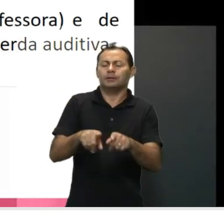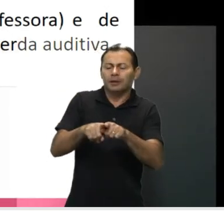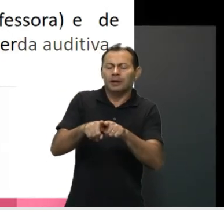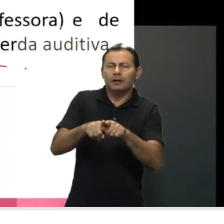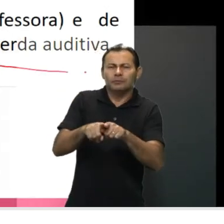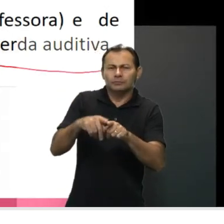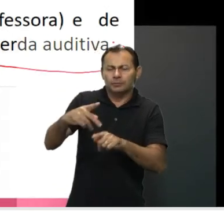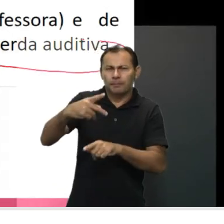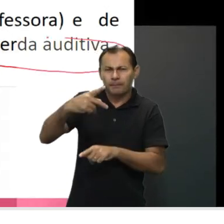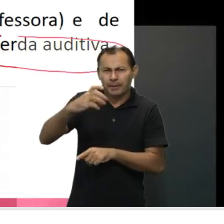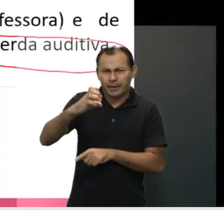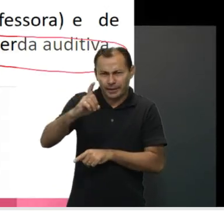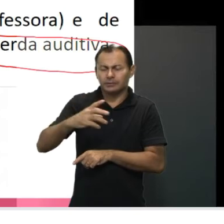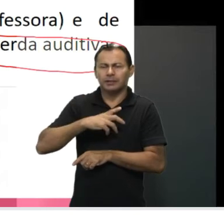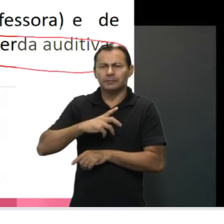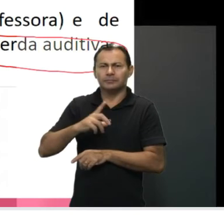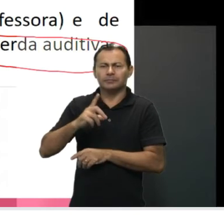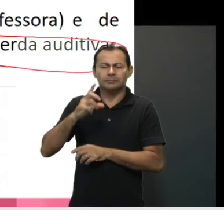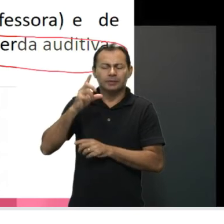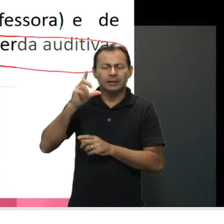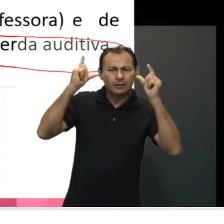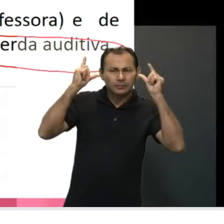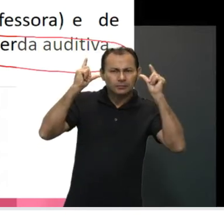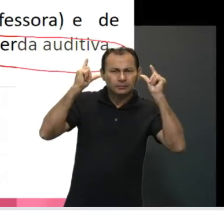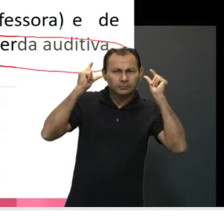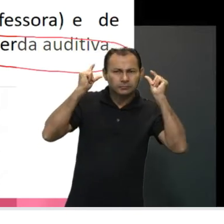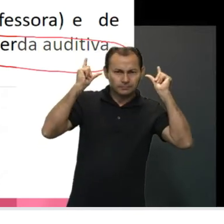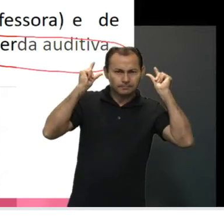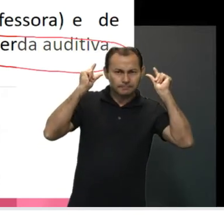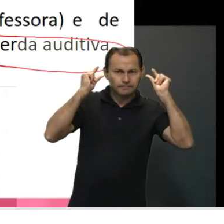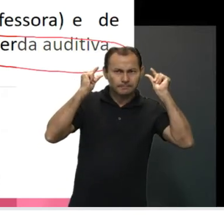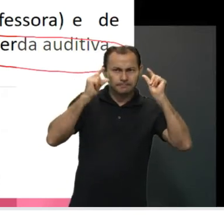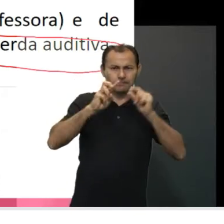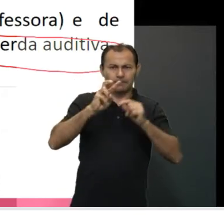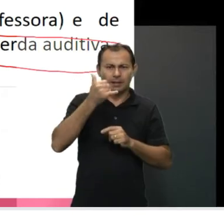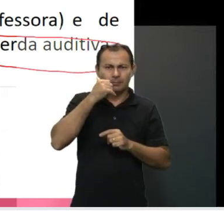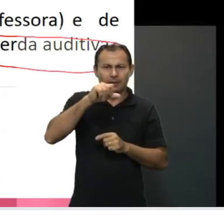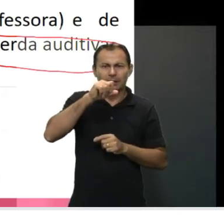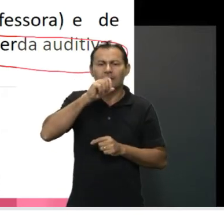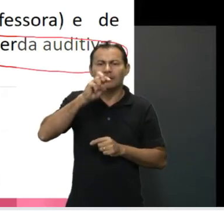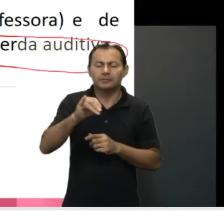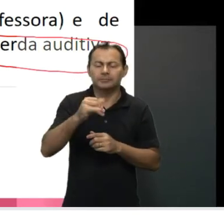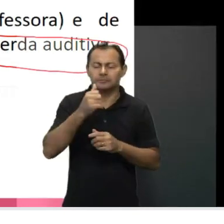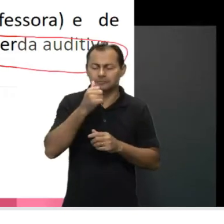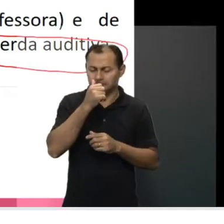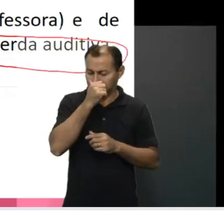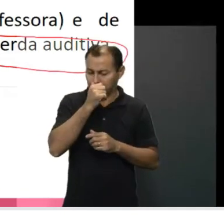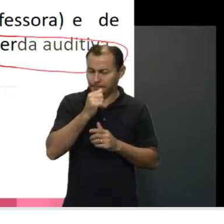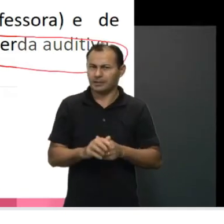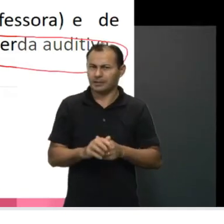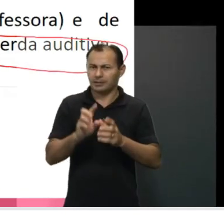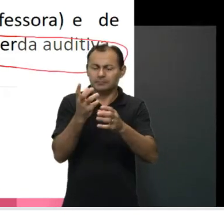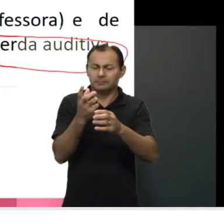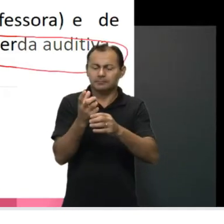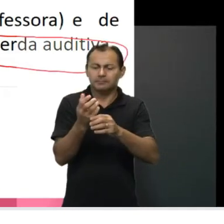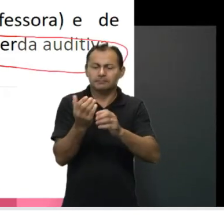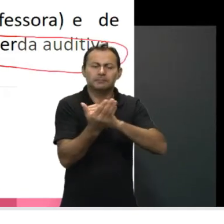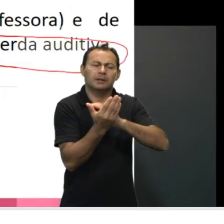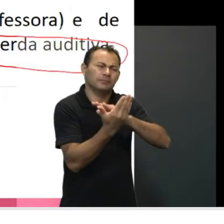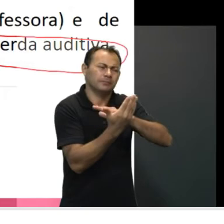auditiva. E essa mãe, ela vai então buscar a ajuda da professora Clarice para tirar as